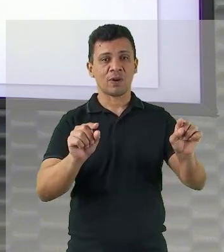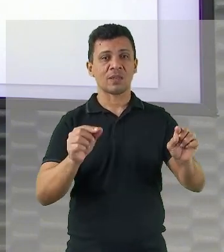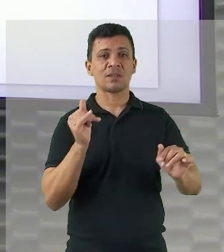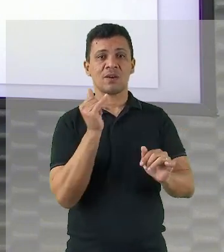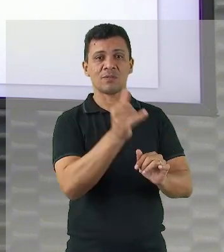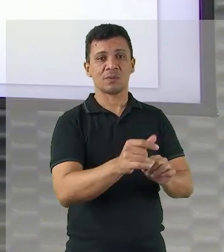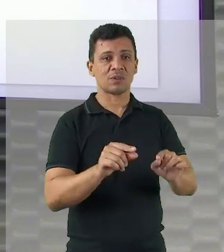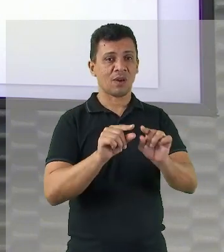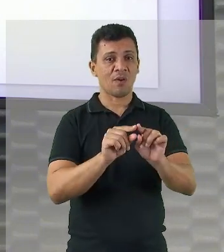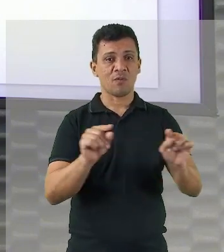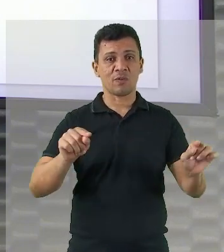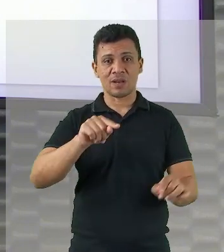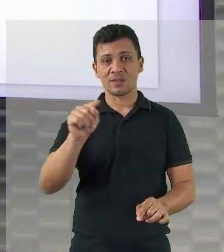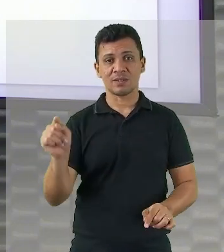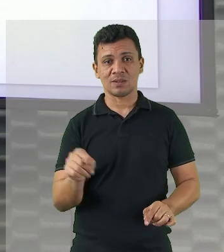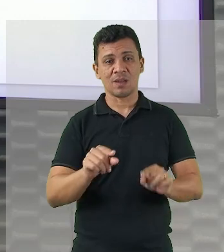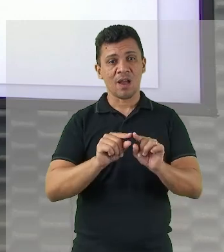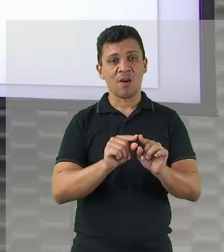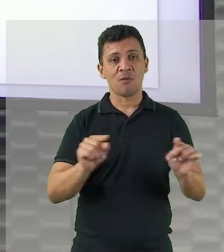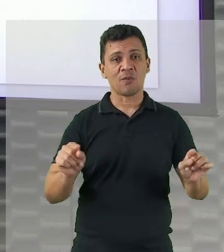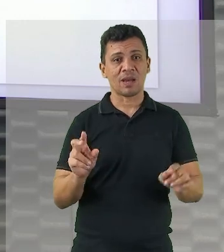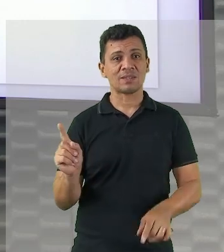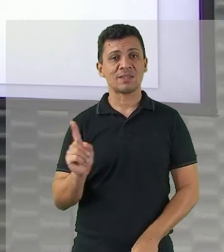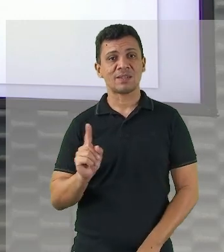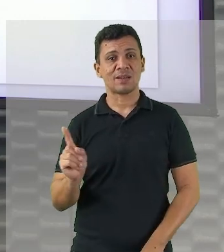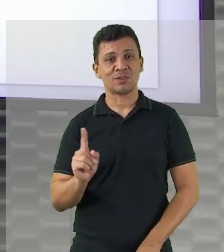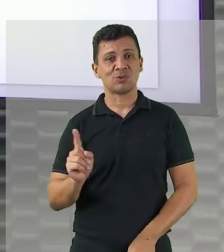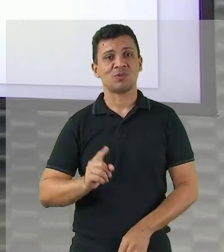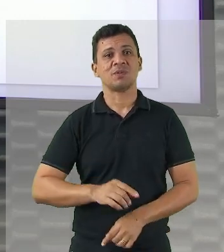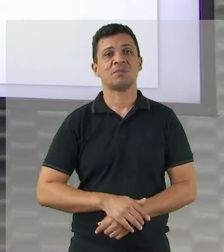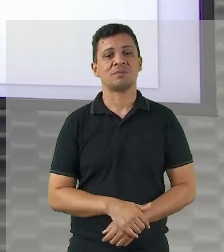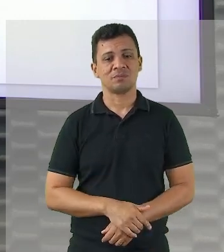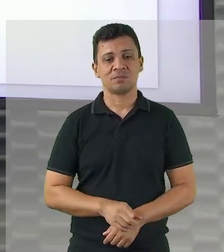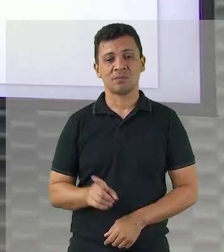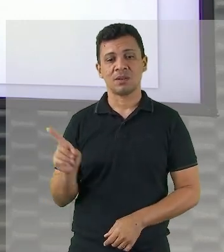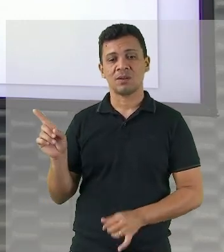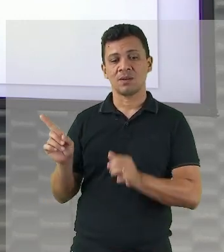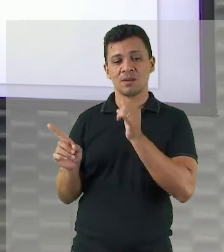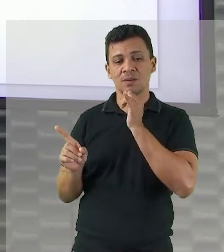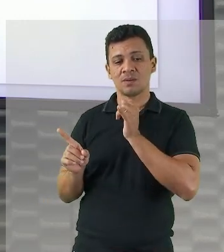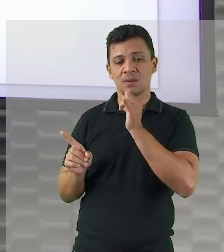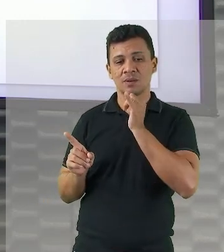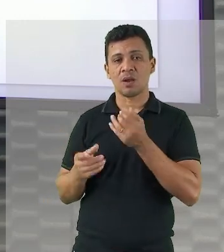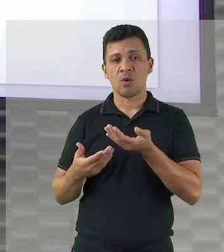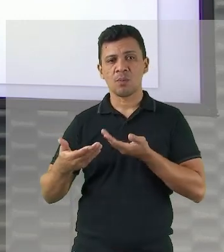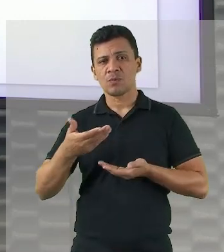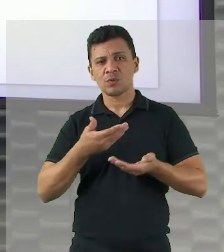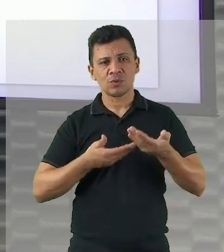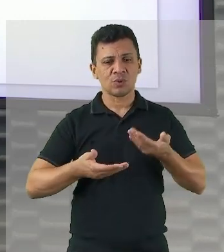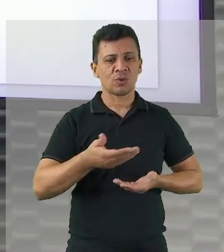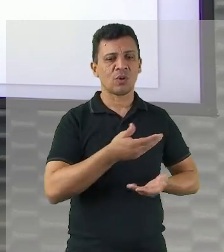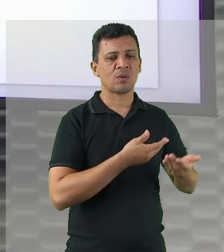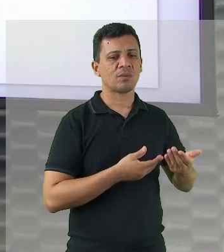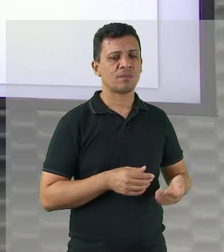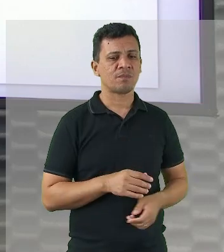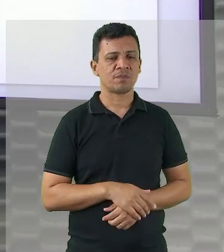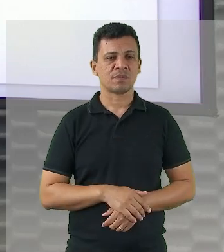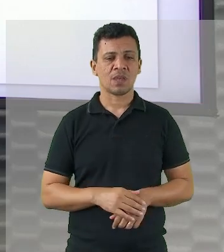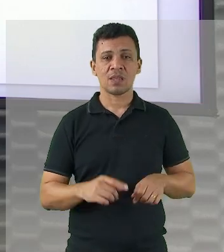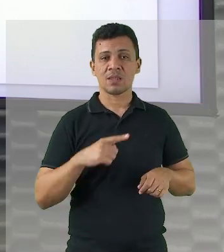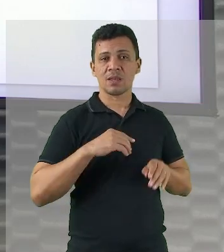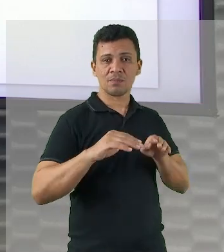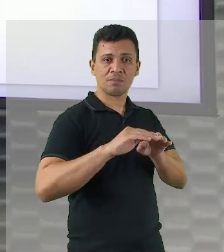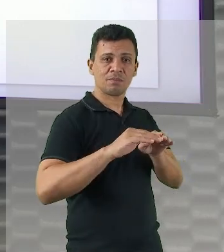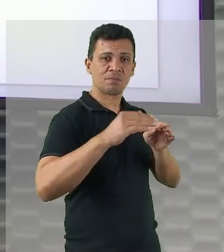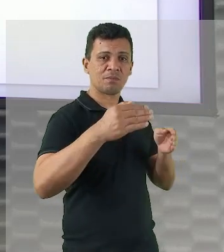frases interrogativas e frases negativas. Olha aqui, por exemplo, um diálogo entre